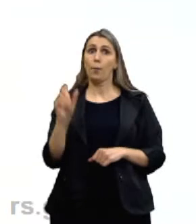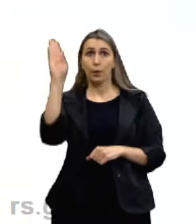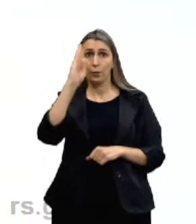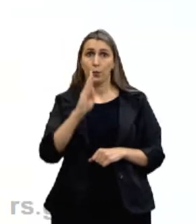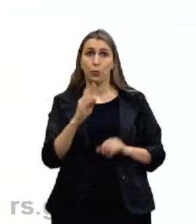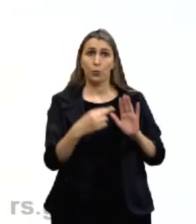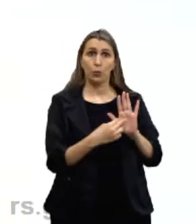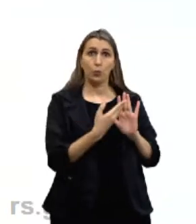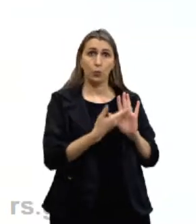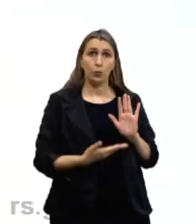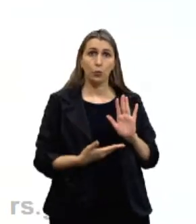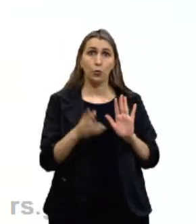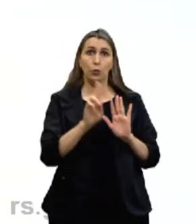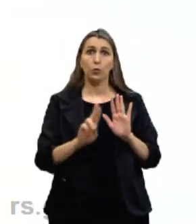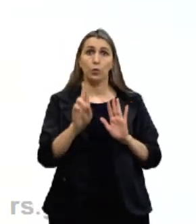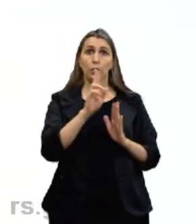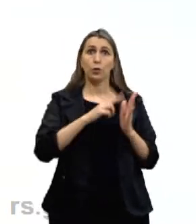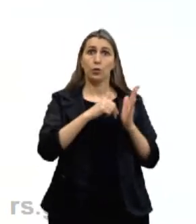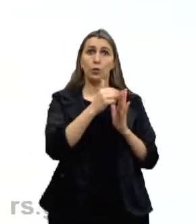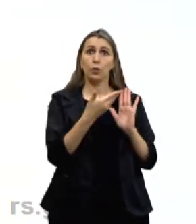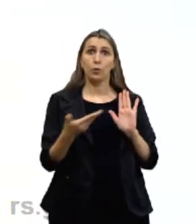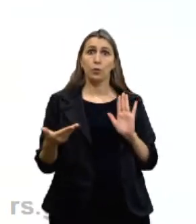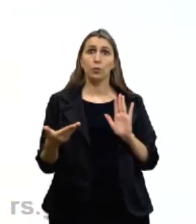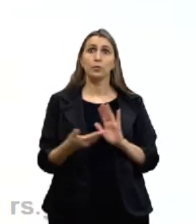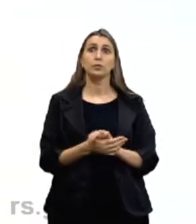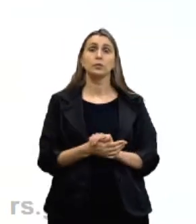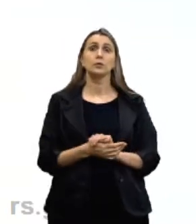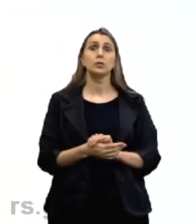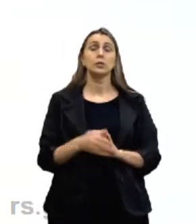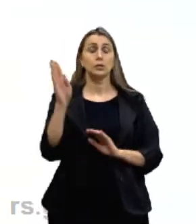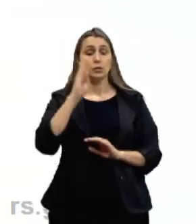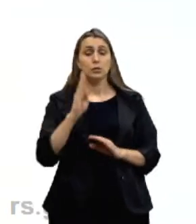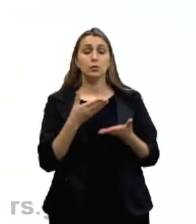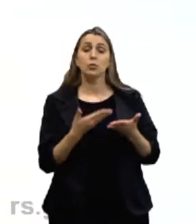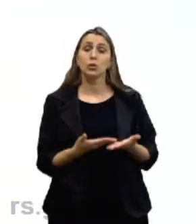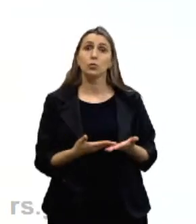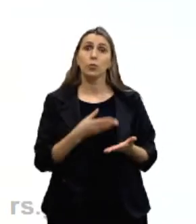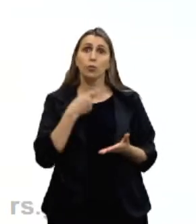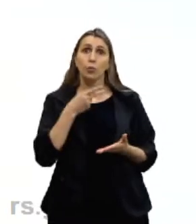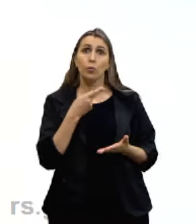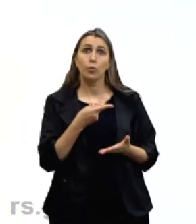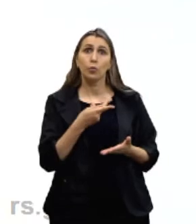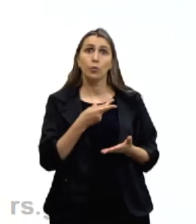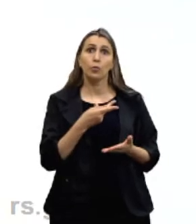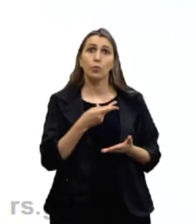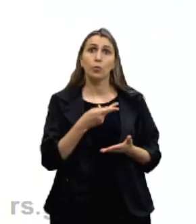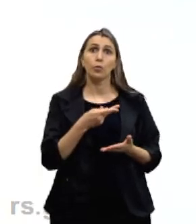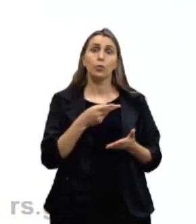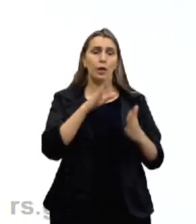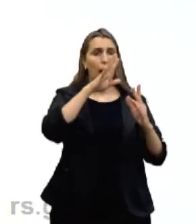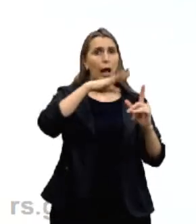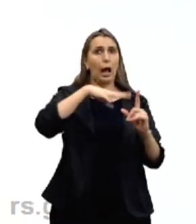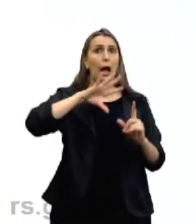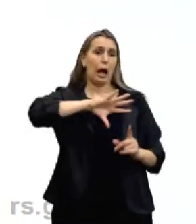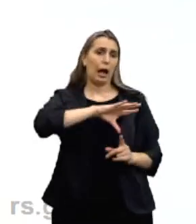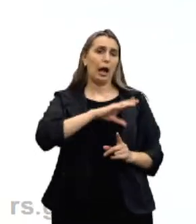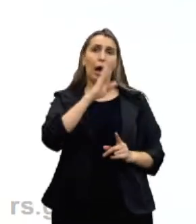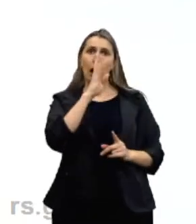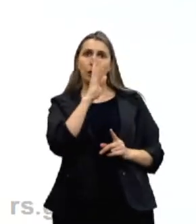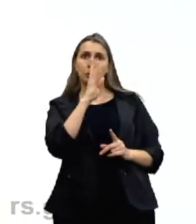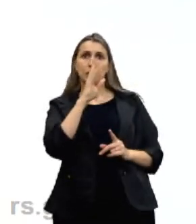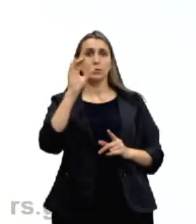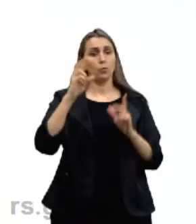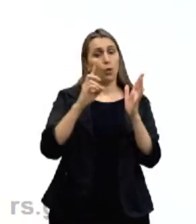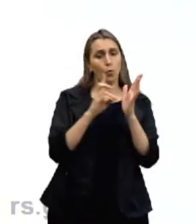demonstrar que ama através das suas obras né no Brasil que que a gente pode falar do indianismo que vai ser lá